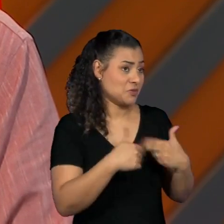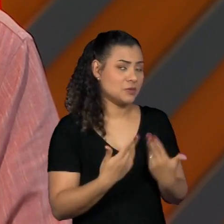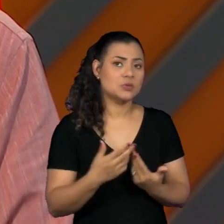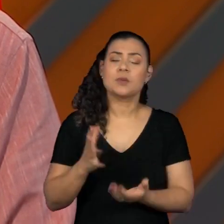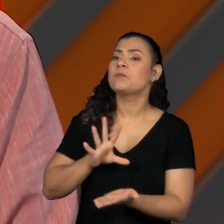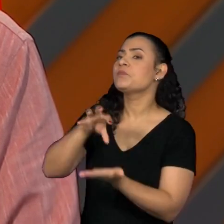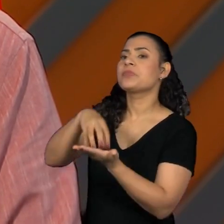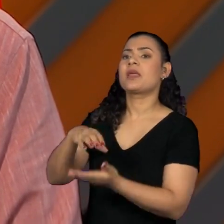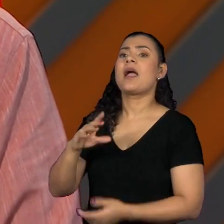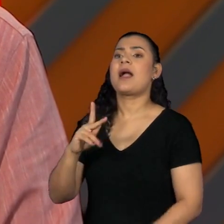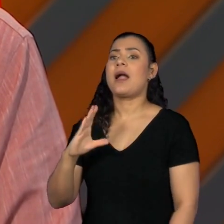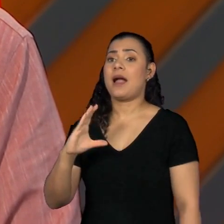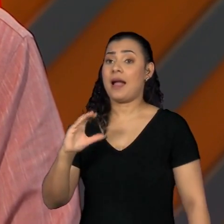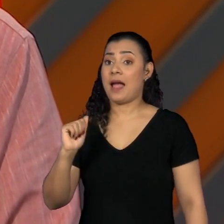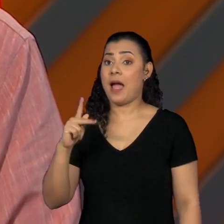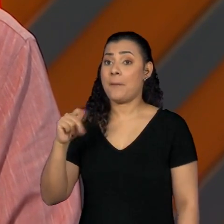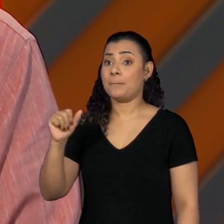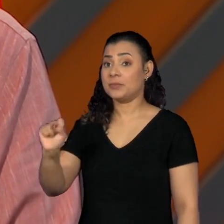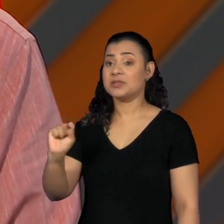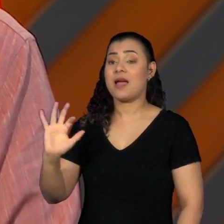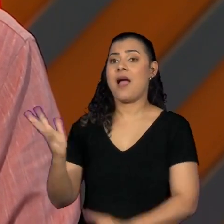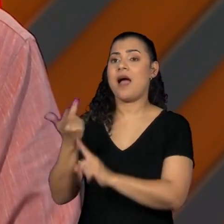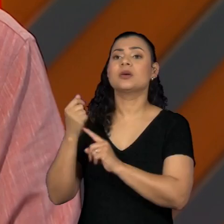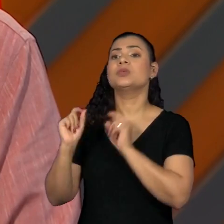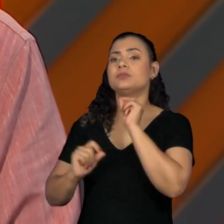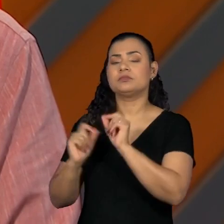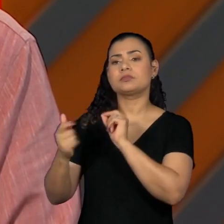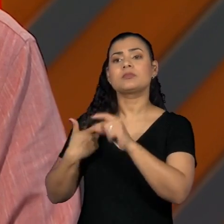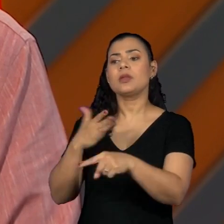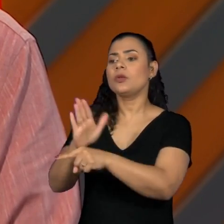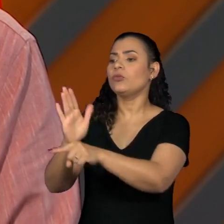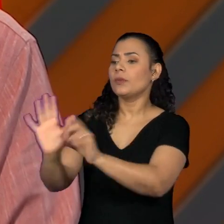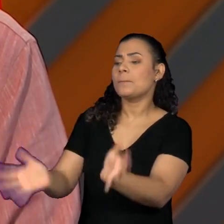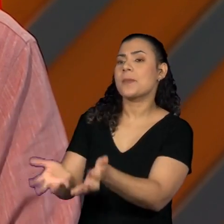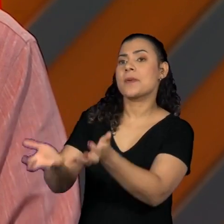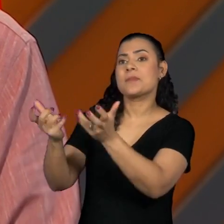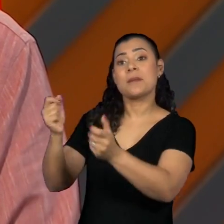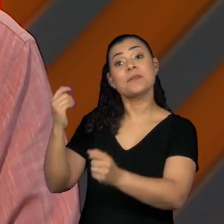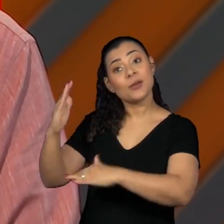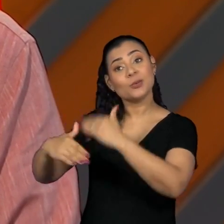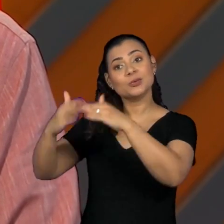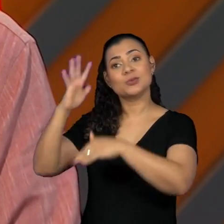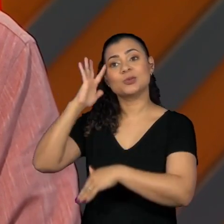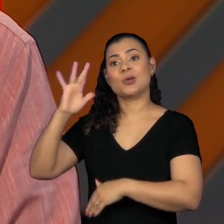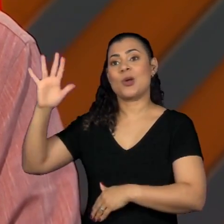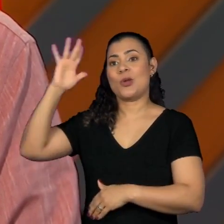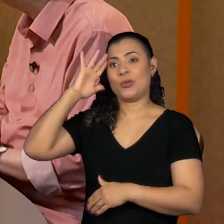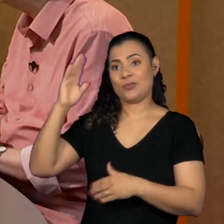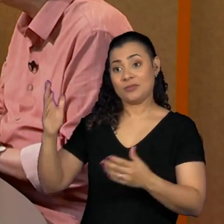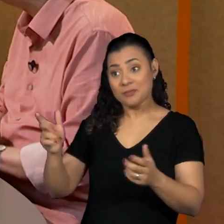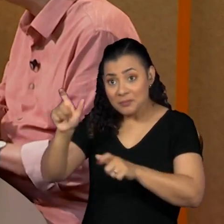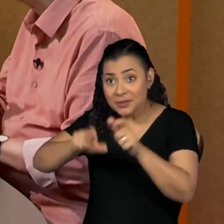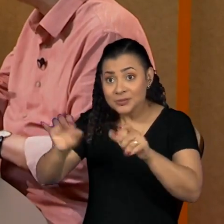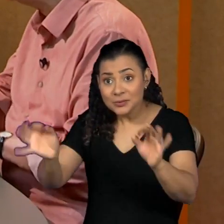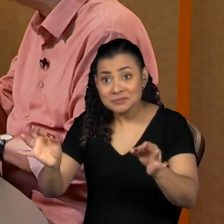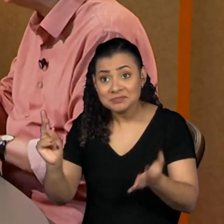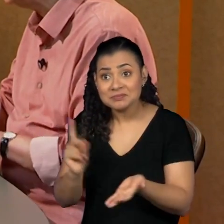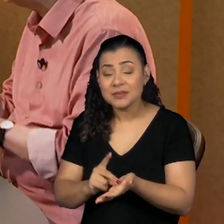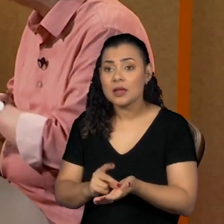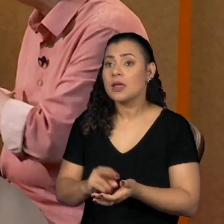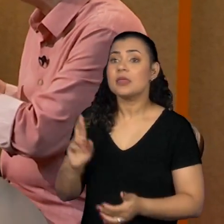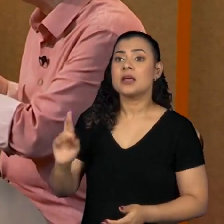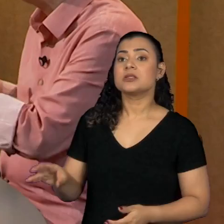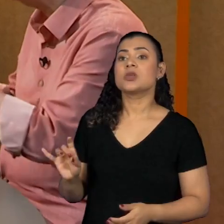CapsArte está fazendo é colaborando intensamente na construção de sonhos, né? Que é mais ou